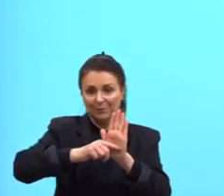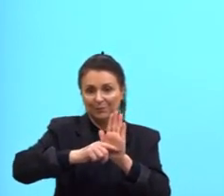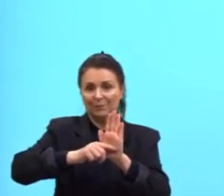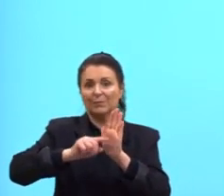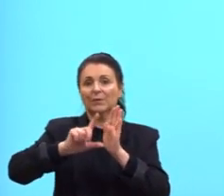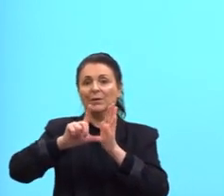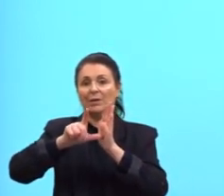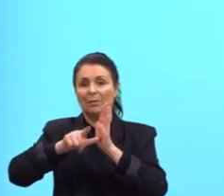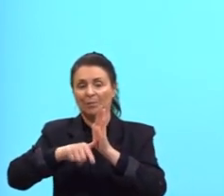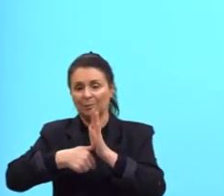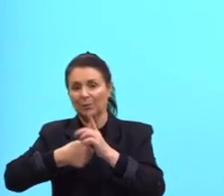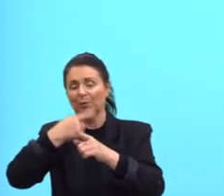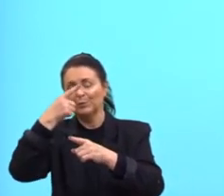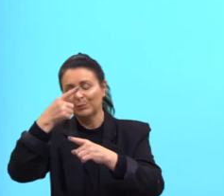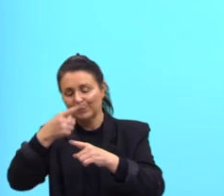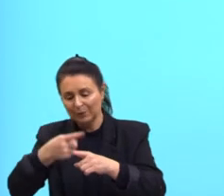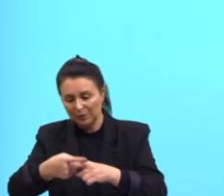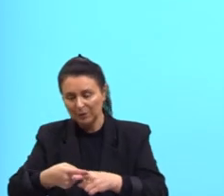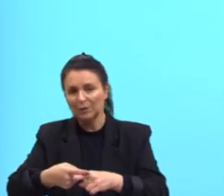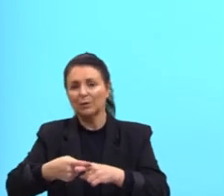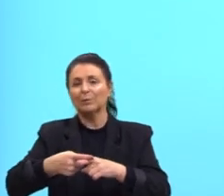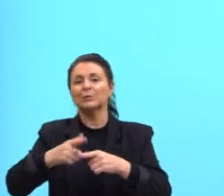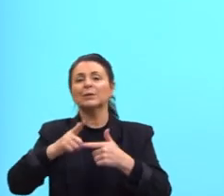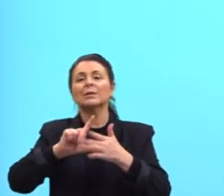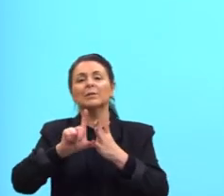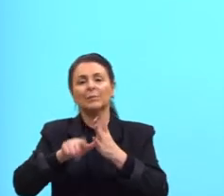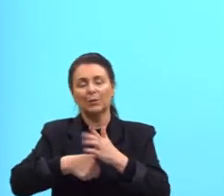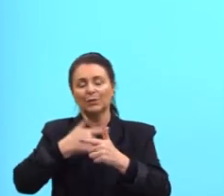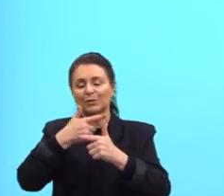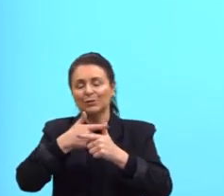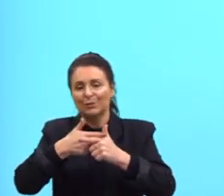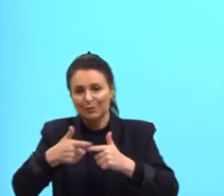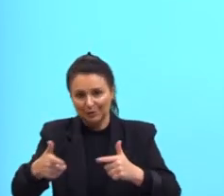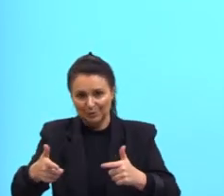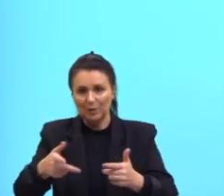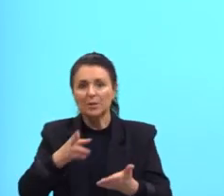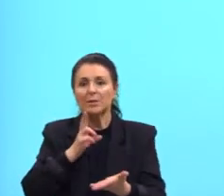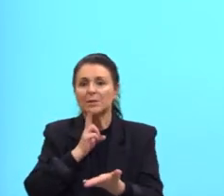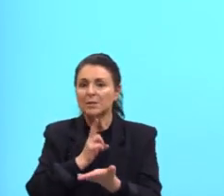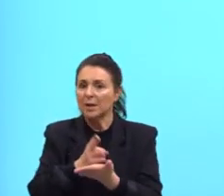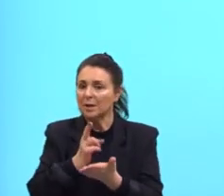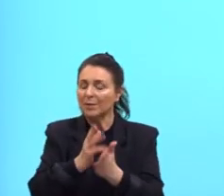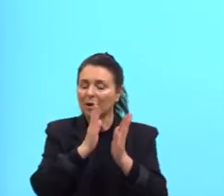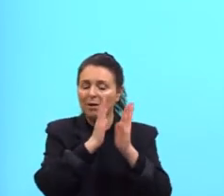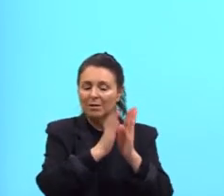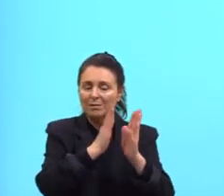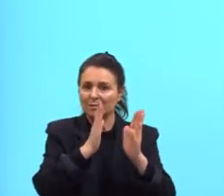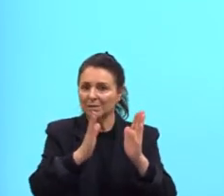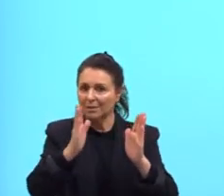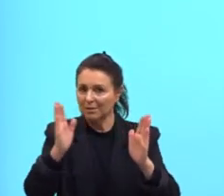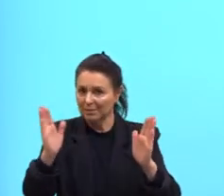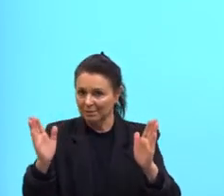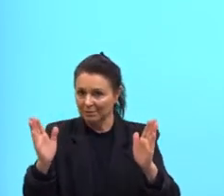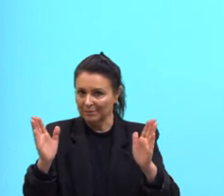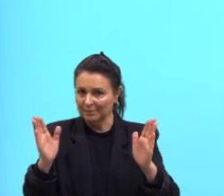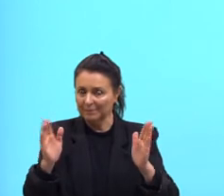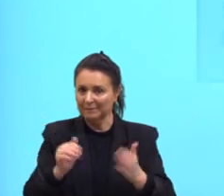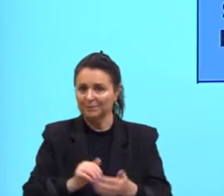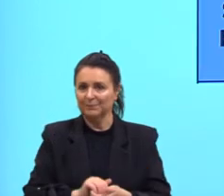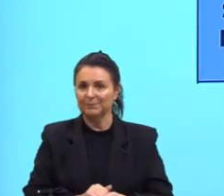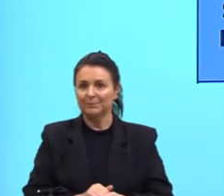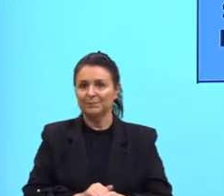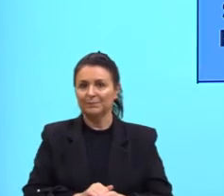depois multiplicamos e por fim dividimos tá seguimos sempre a ordem das operações